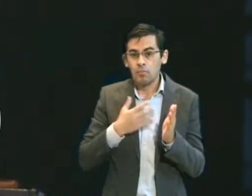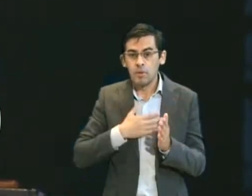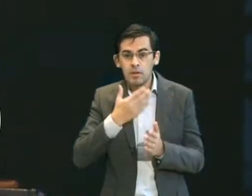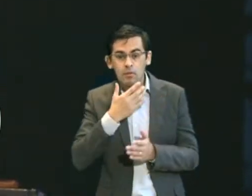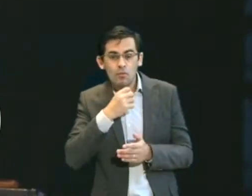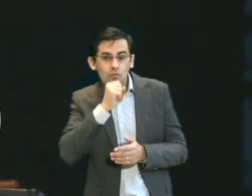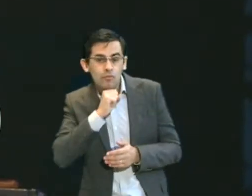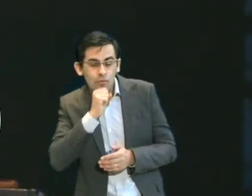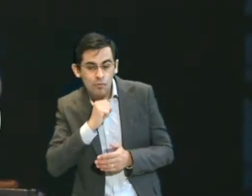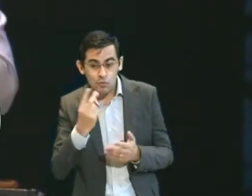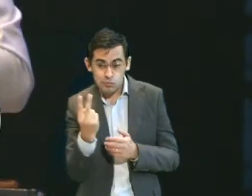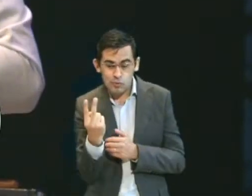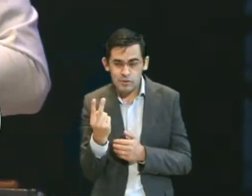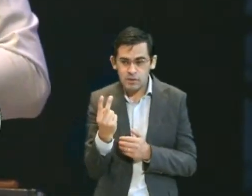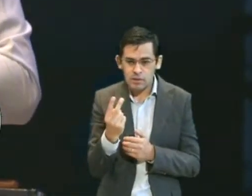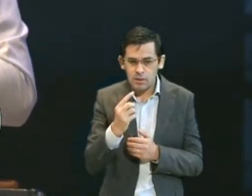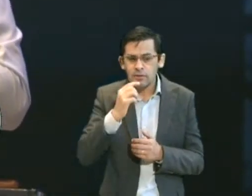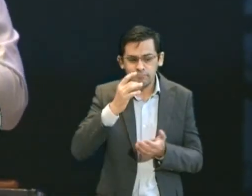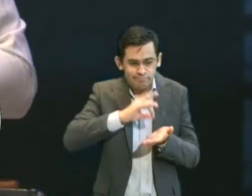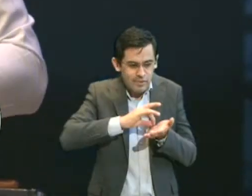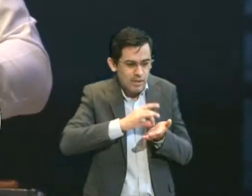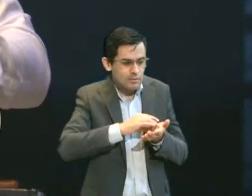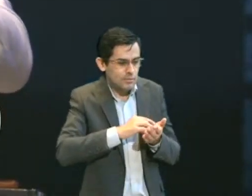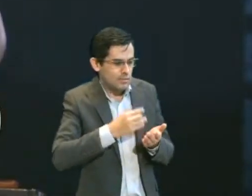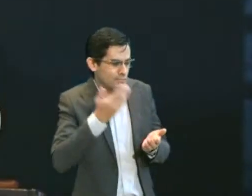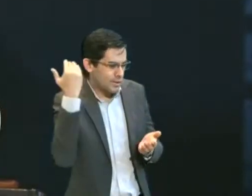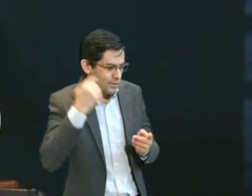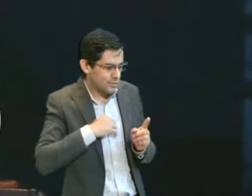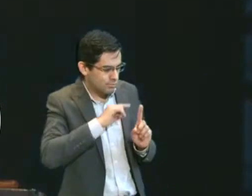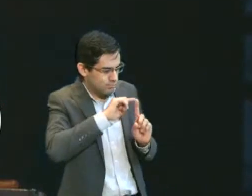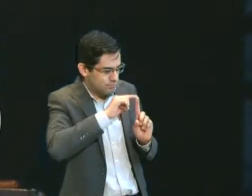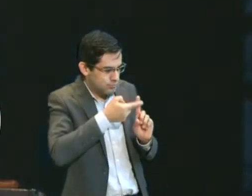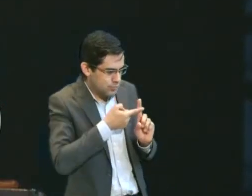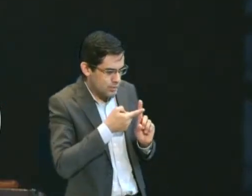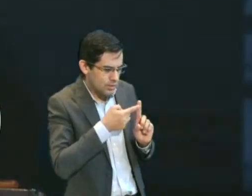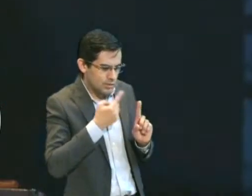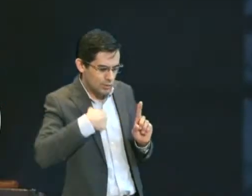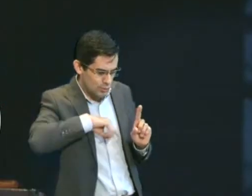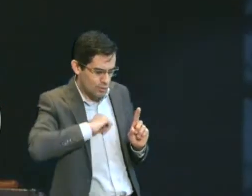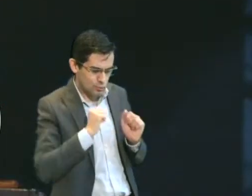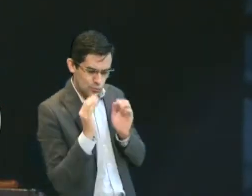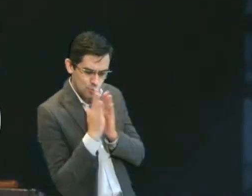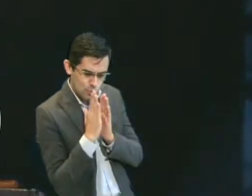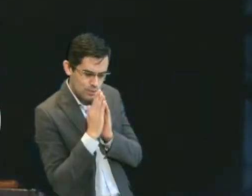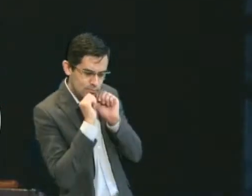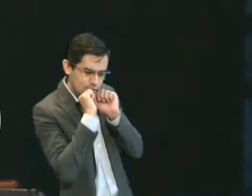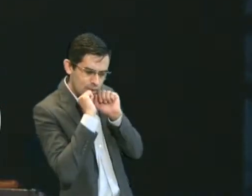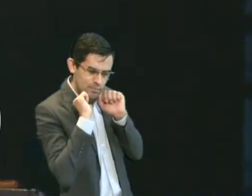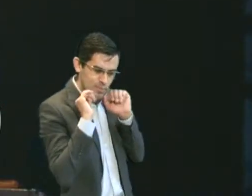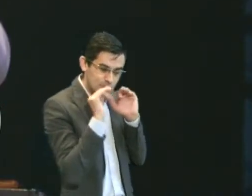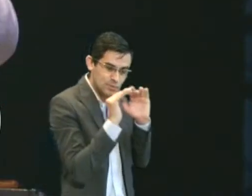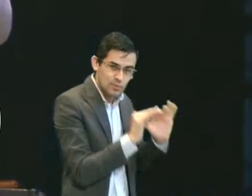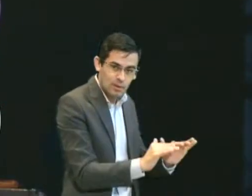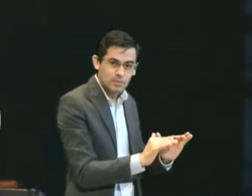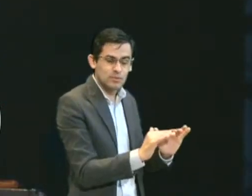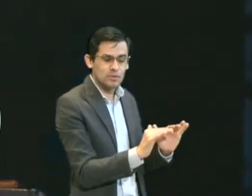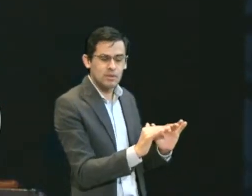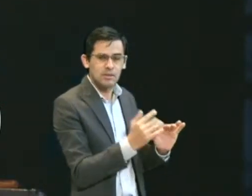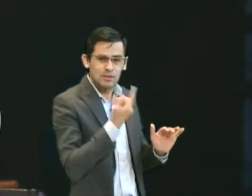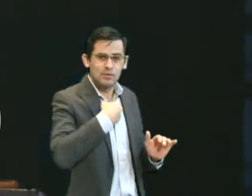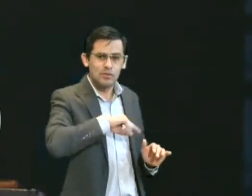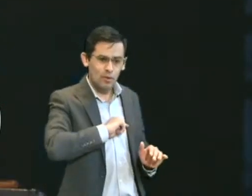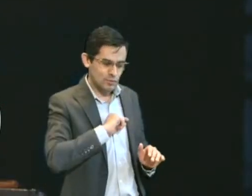e a minha avó dizem, olha, quando você estava na barriga, nós te abençoamos, nós te consagramos,